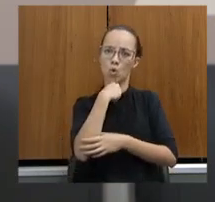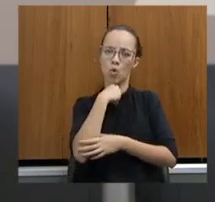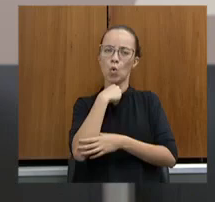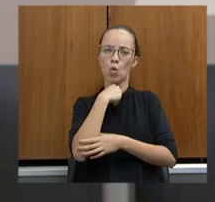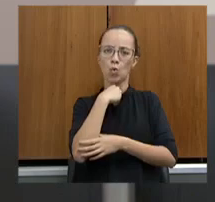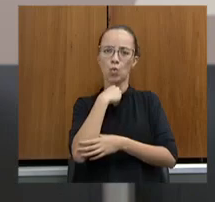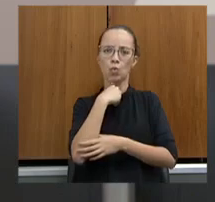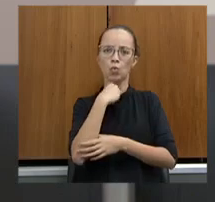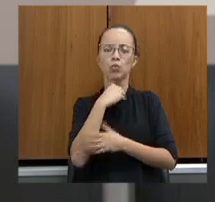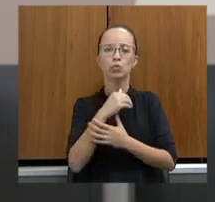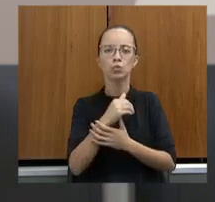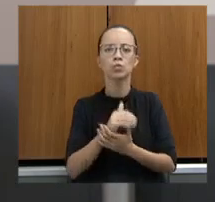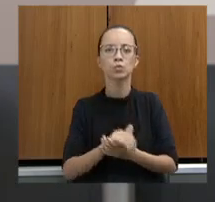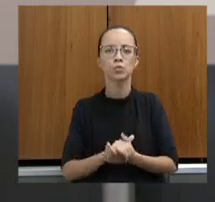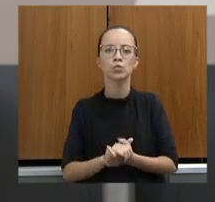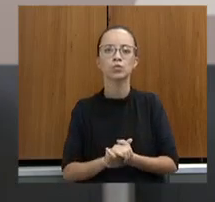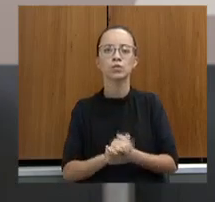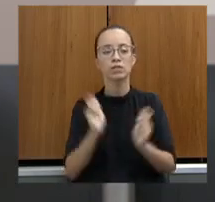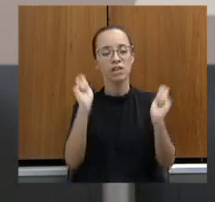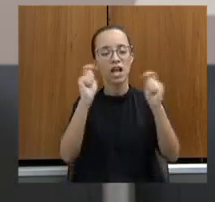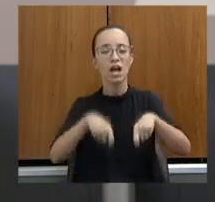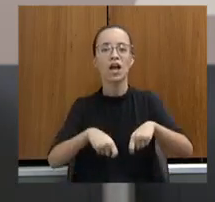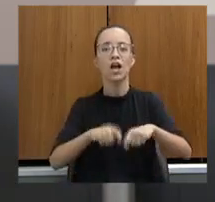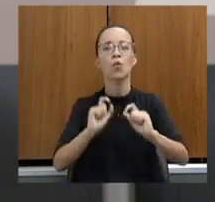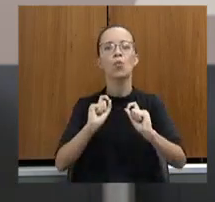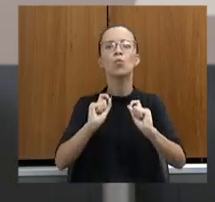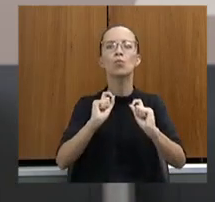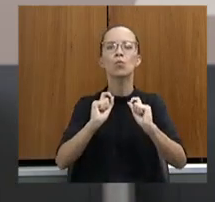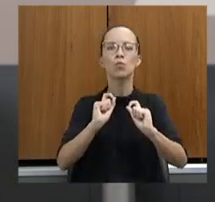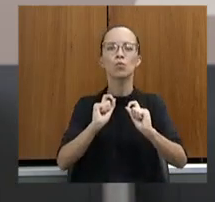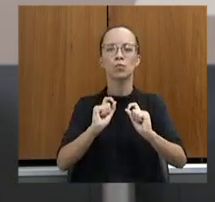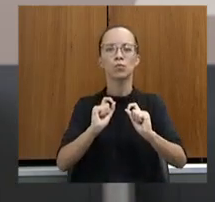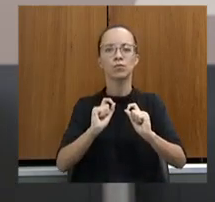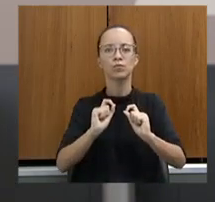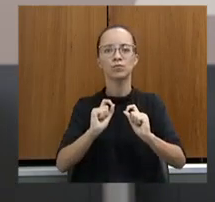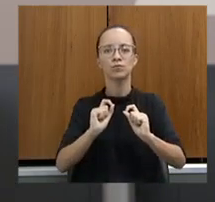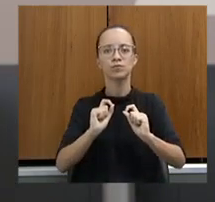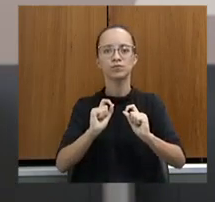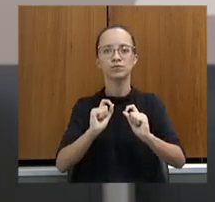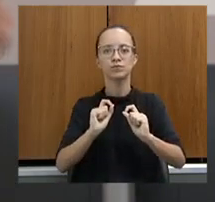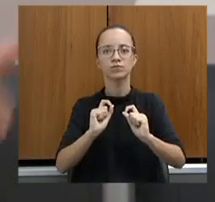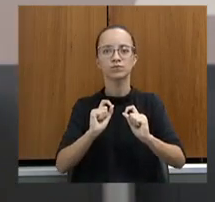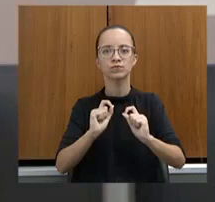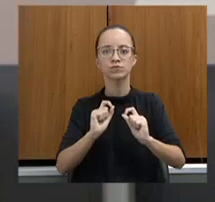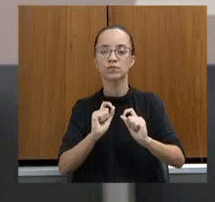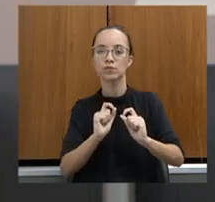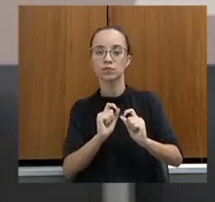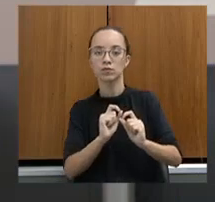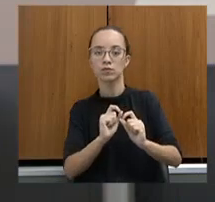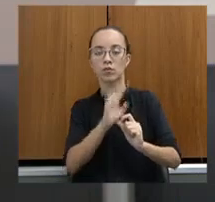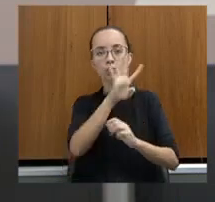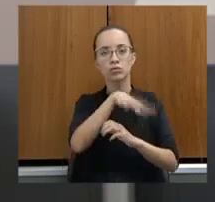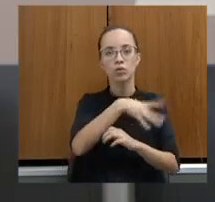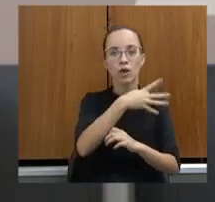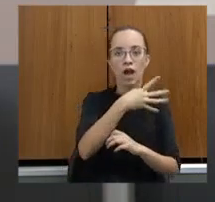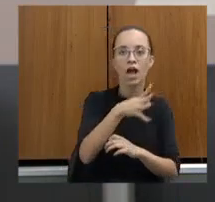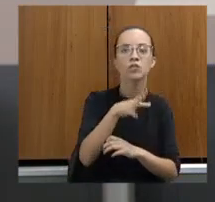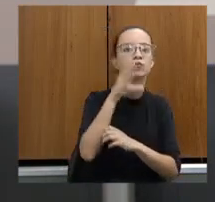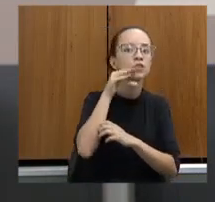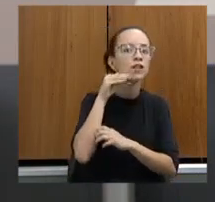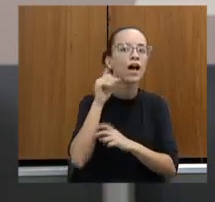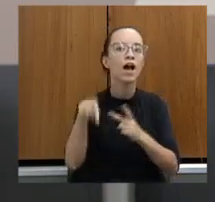que possibilita possibilitará não só aí a recomposição dos quadros como os salários